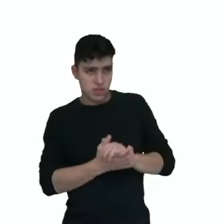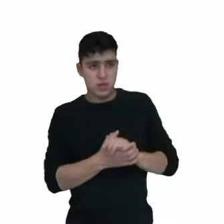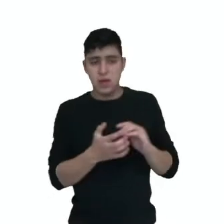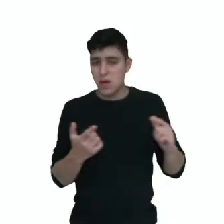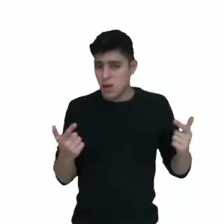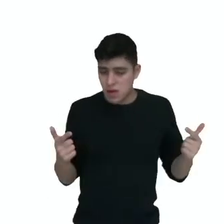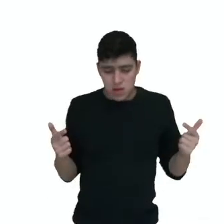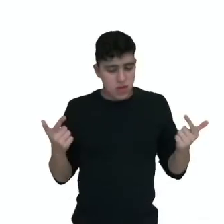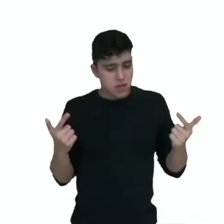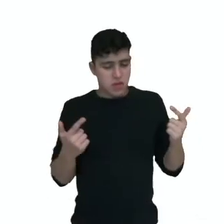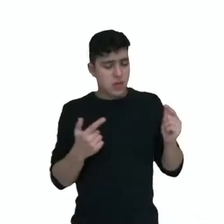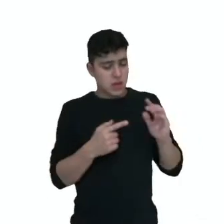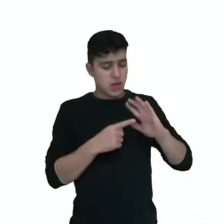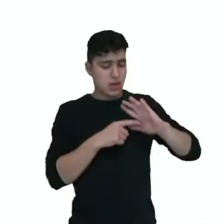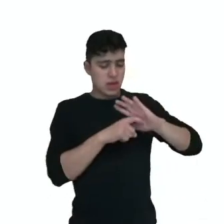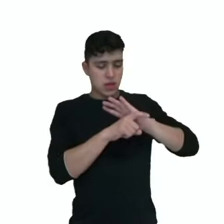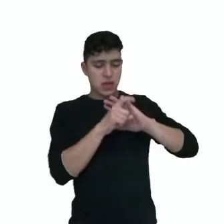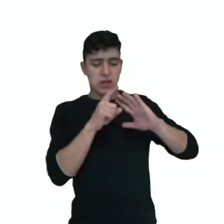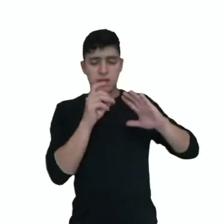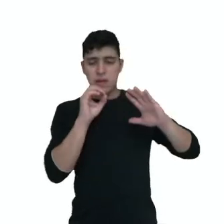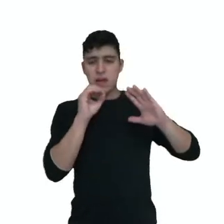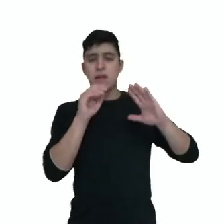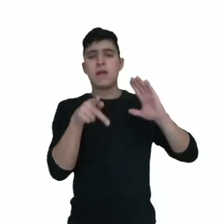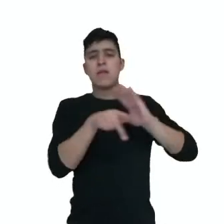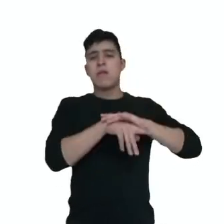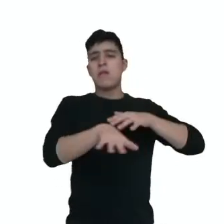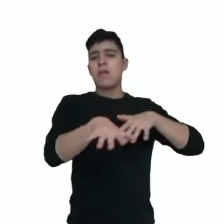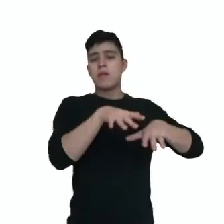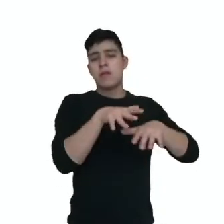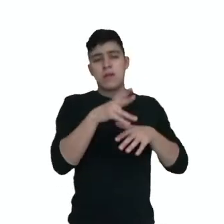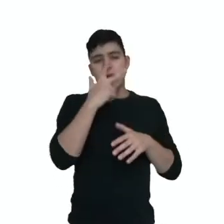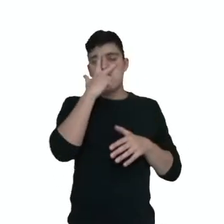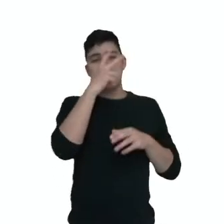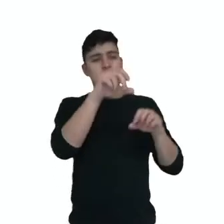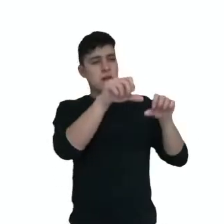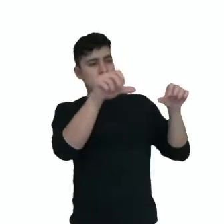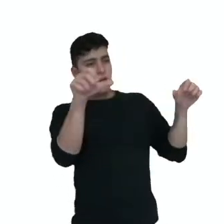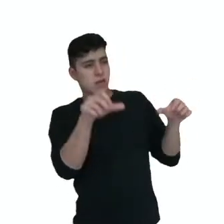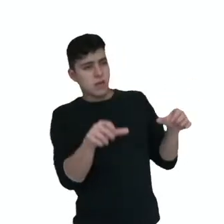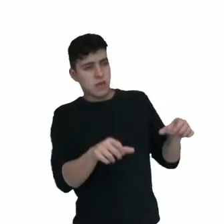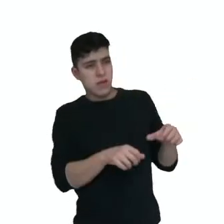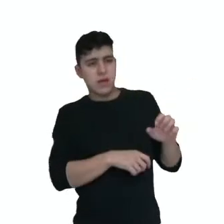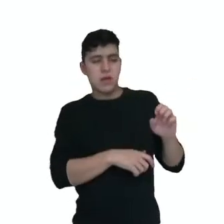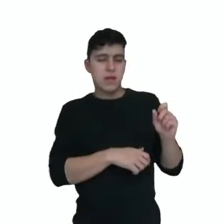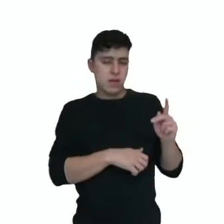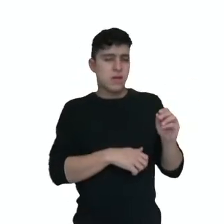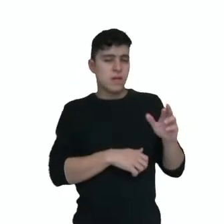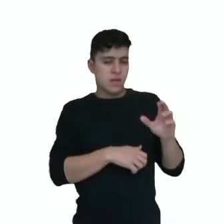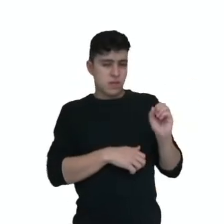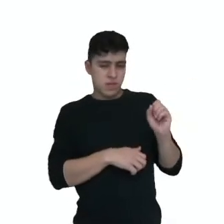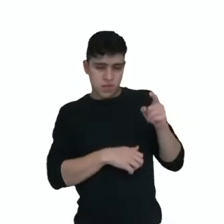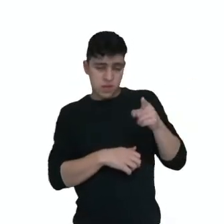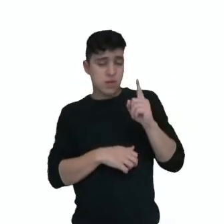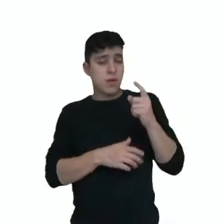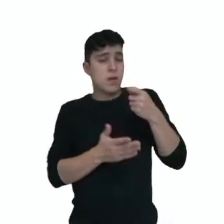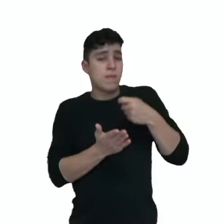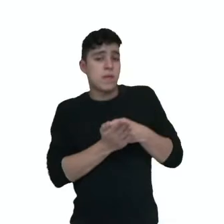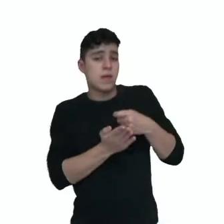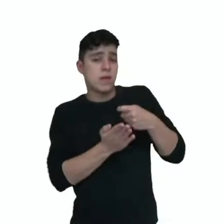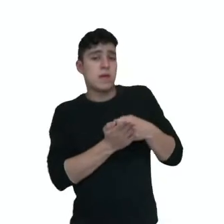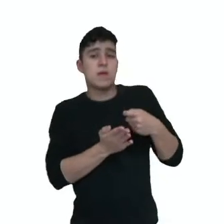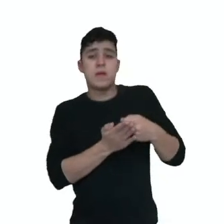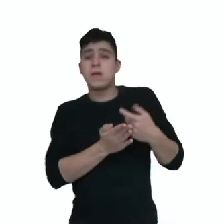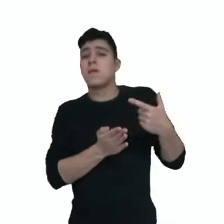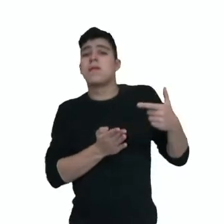têm organelas nenhuma de locomoção, tá? Então eles têm esse formato que parecem esporos, né? São parasitas obrigatórios, não têm um meio